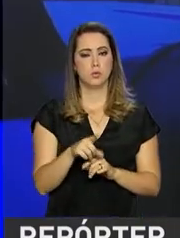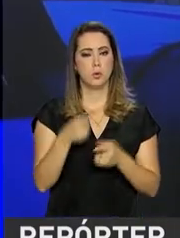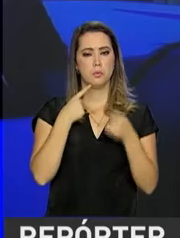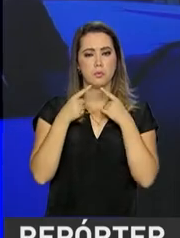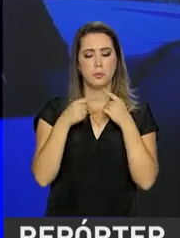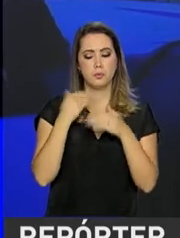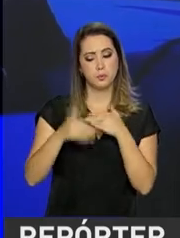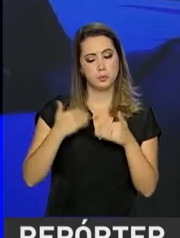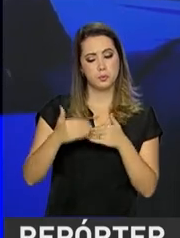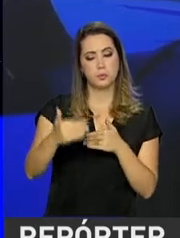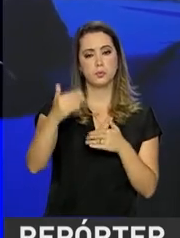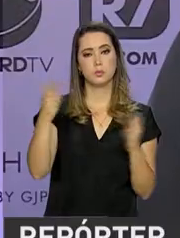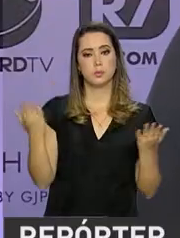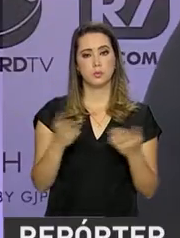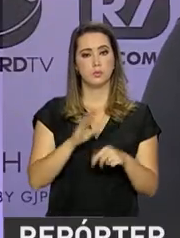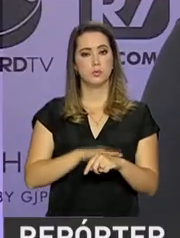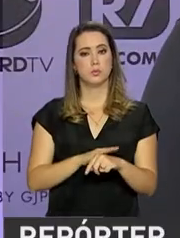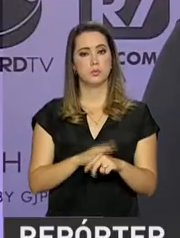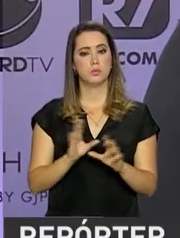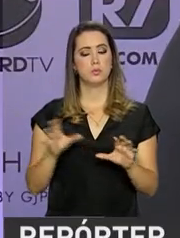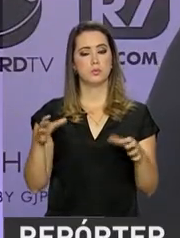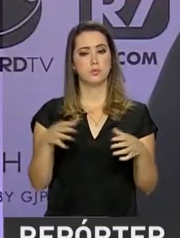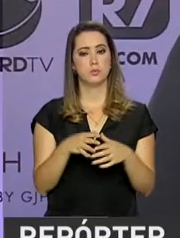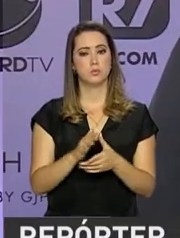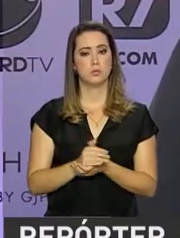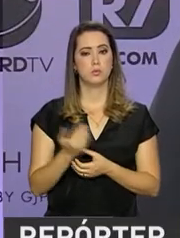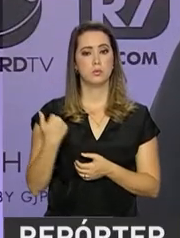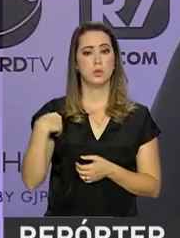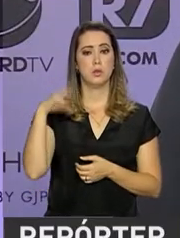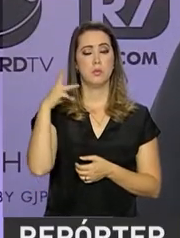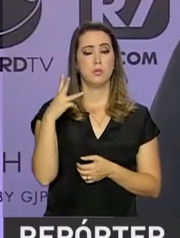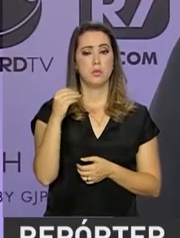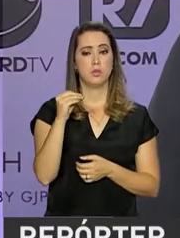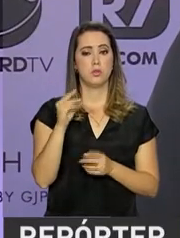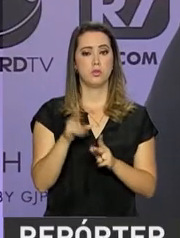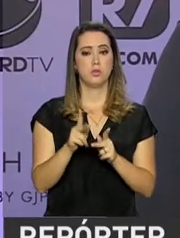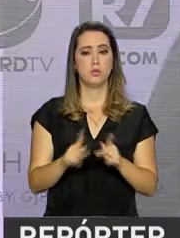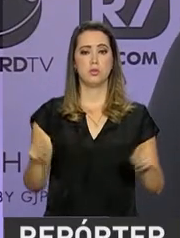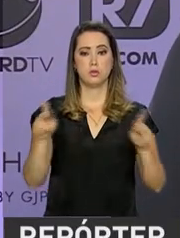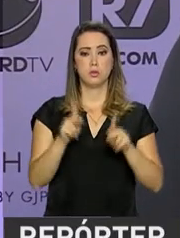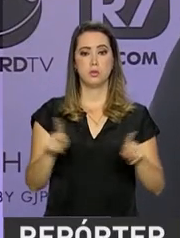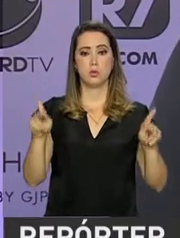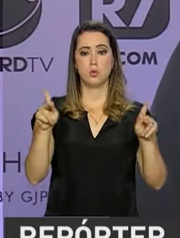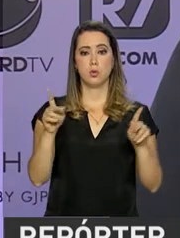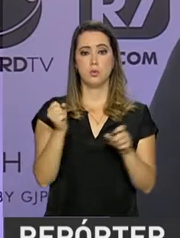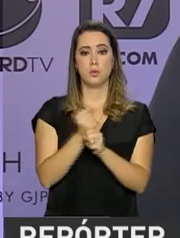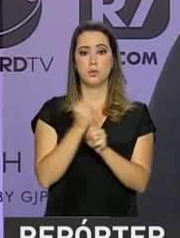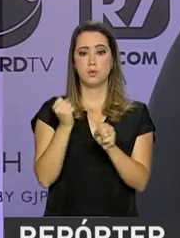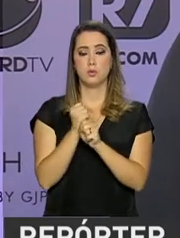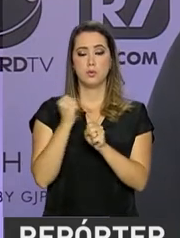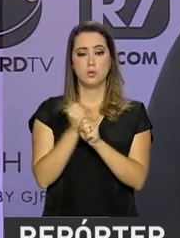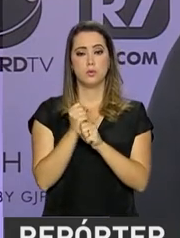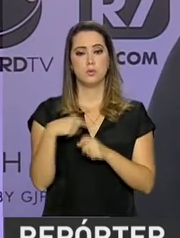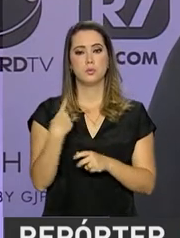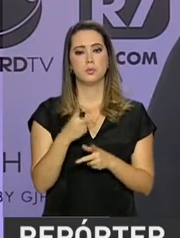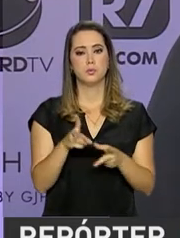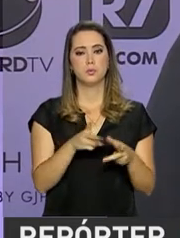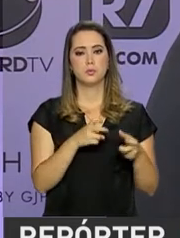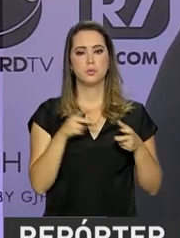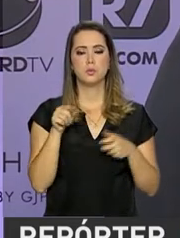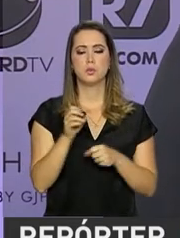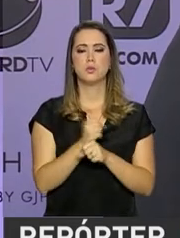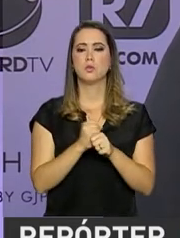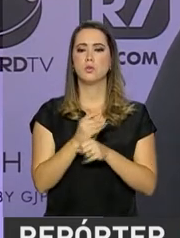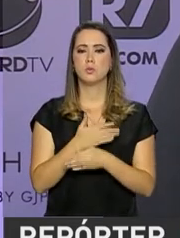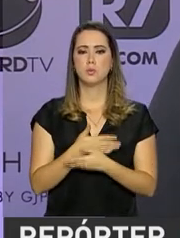e desafios do setor nós temos mais de 30 shoppings hoje em construção ea gente percebe que este ano já começou bem